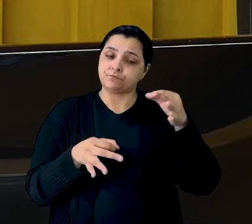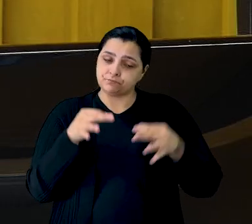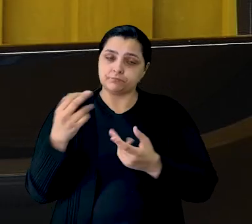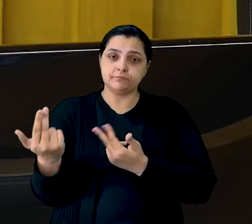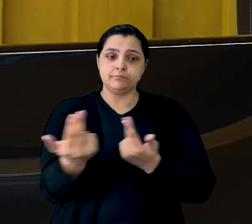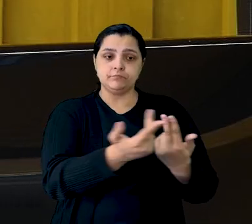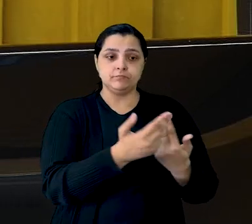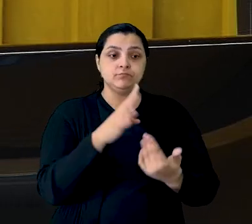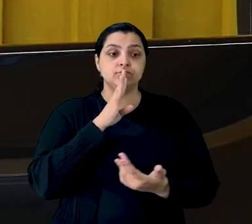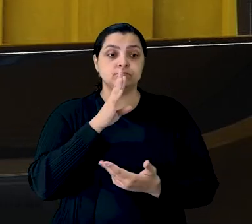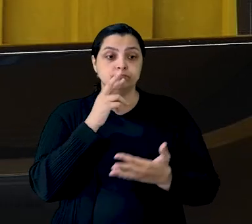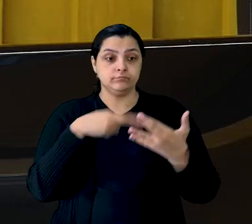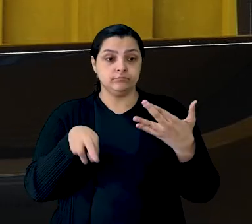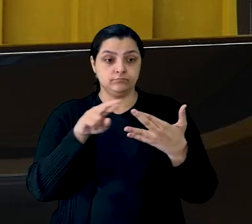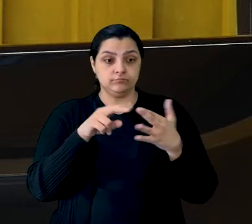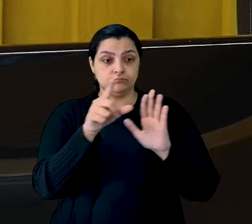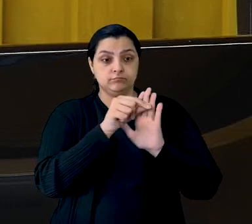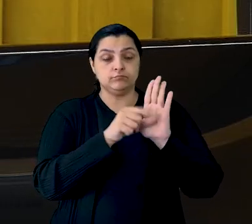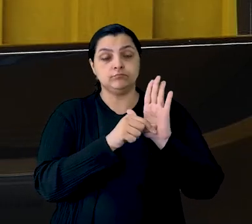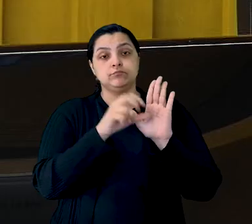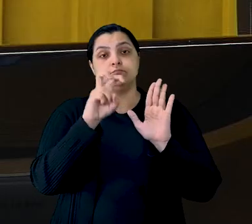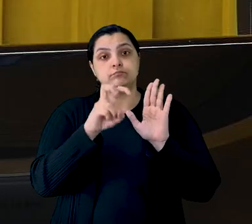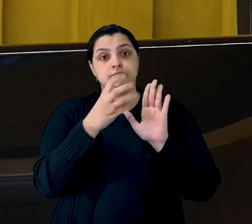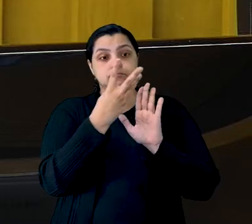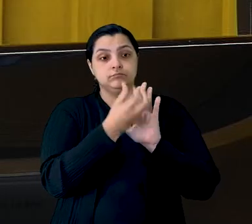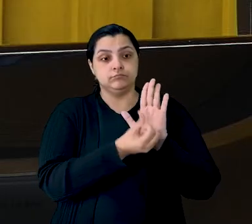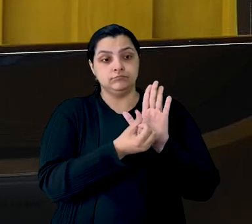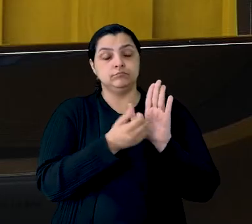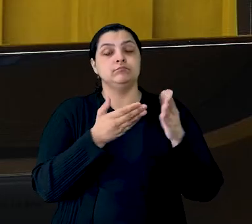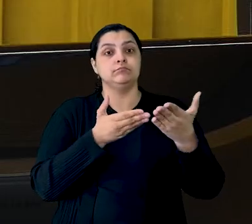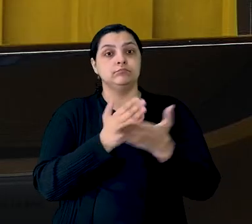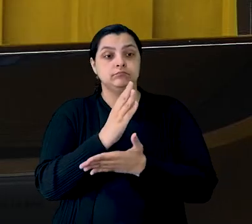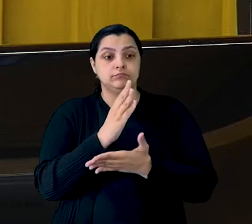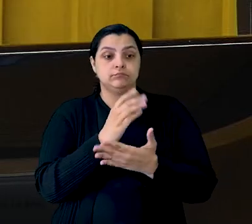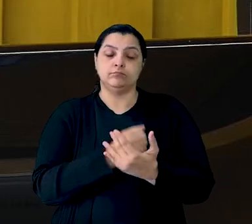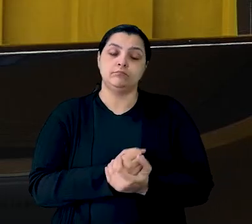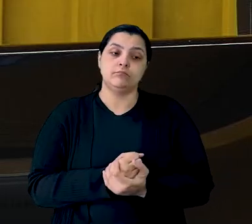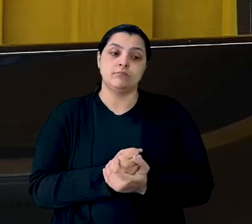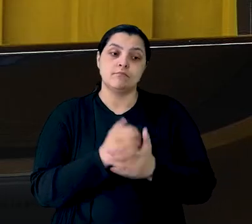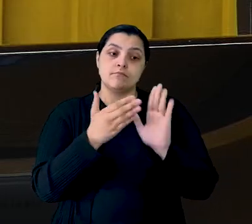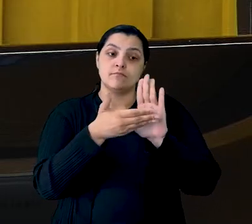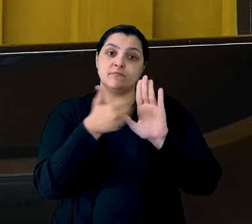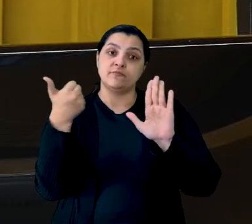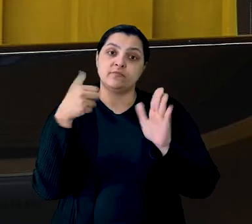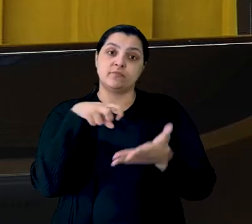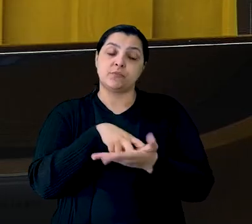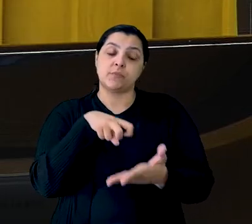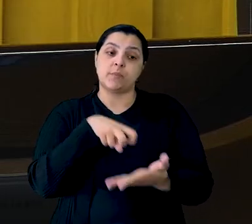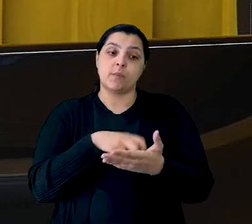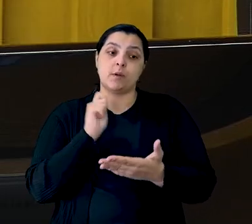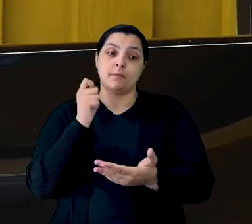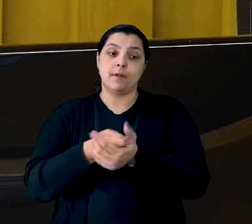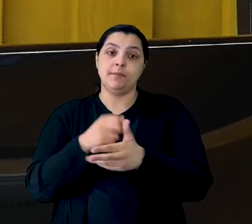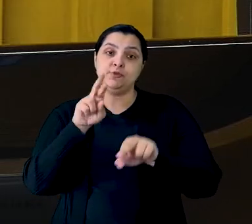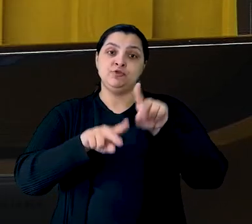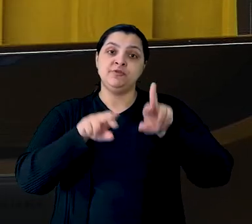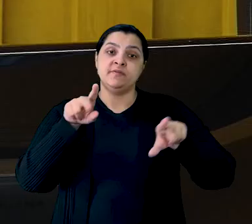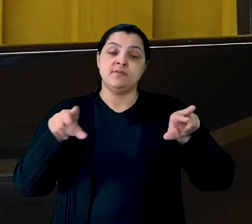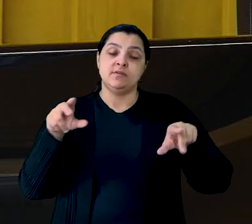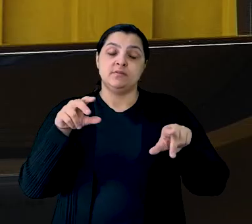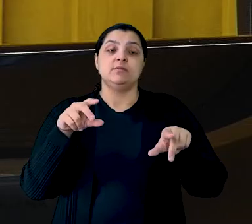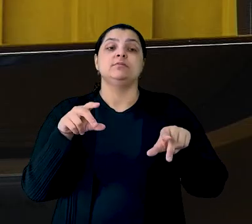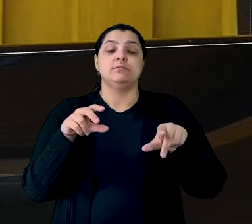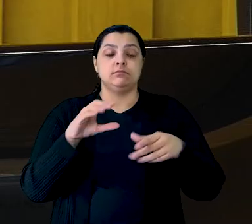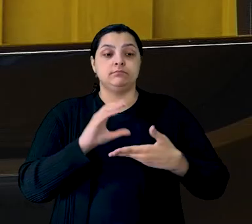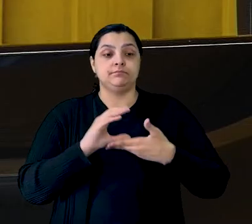todos aqui, conheço do recurso por violação do artigo 5º 36 e no mérito dou-lhe provimento, para excluir da condenação o pagamento de diferenças